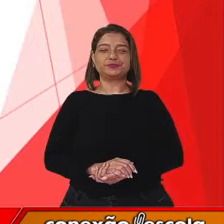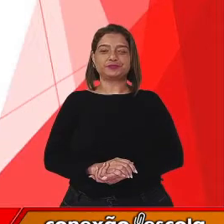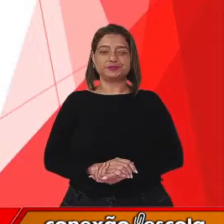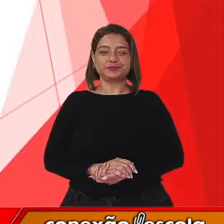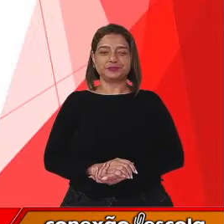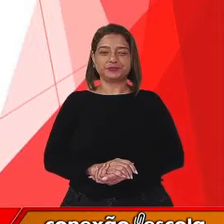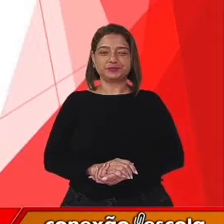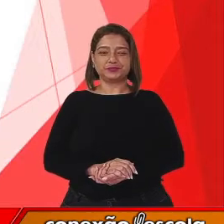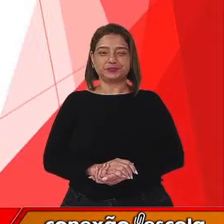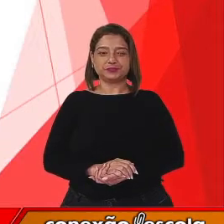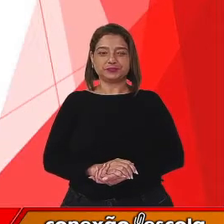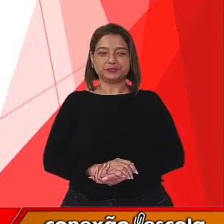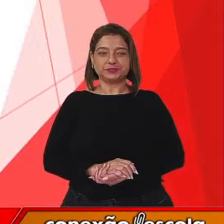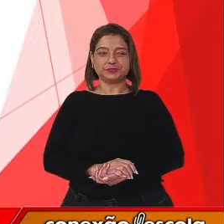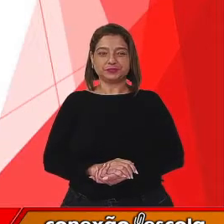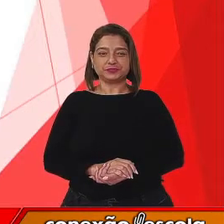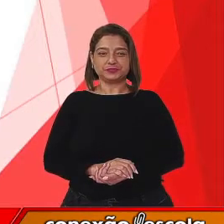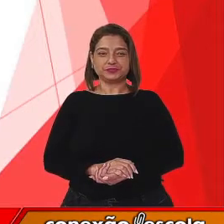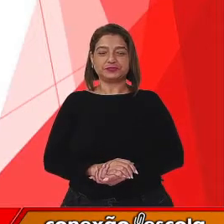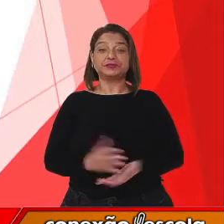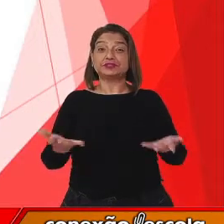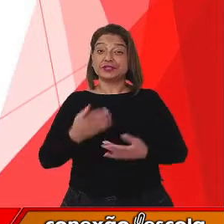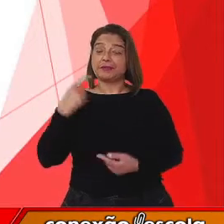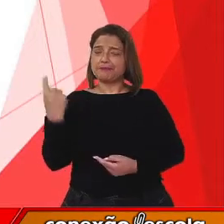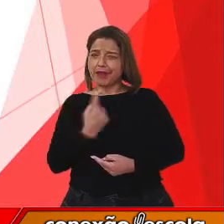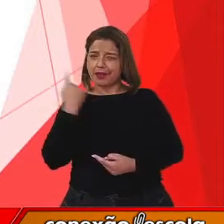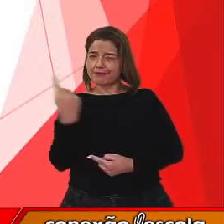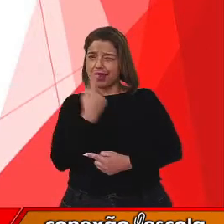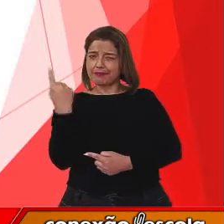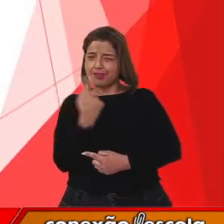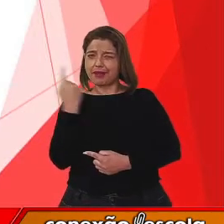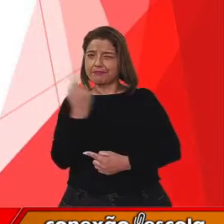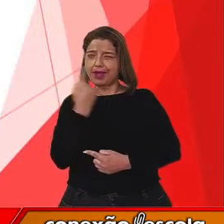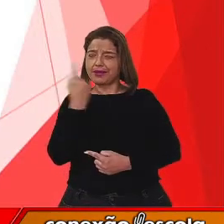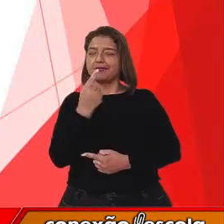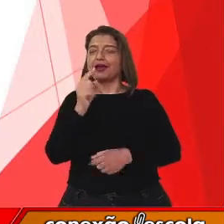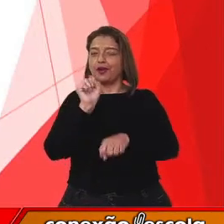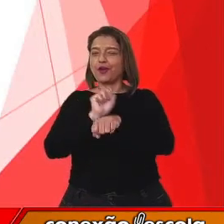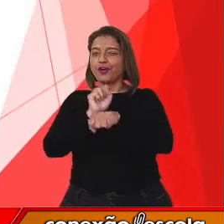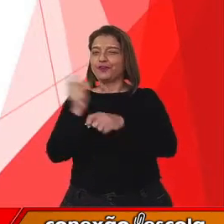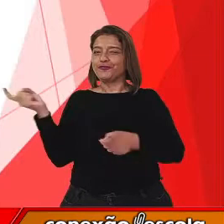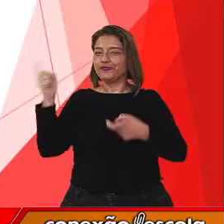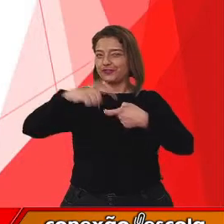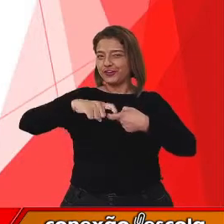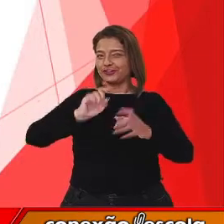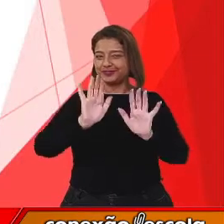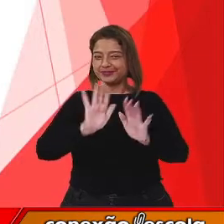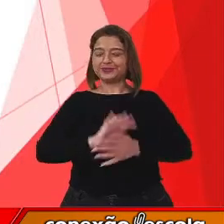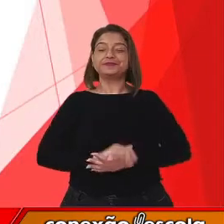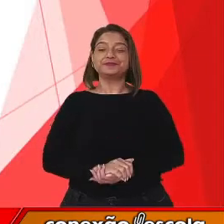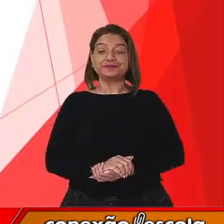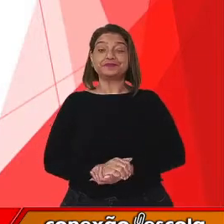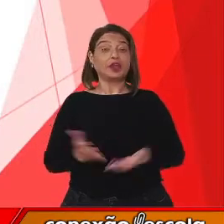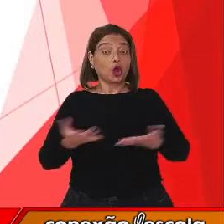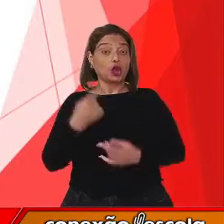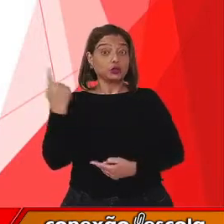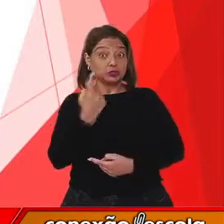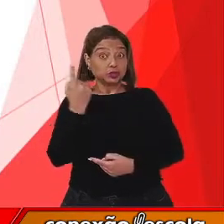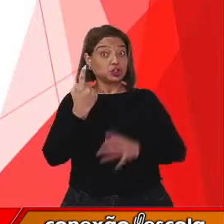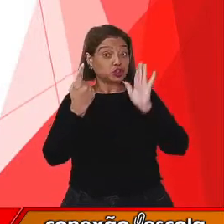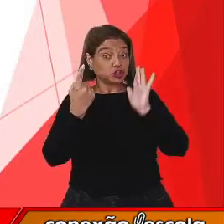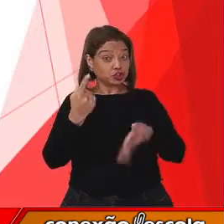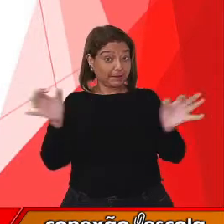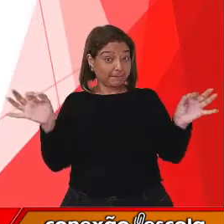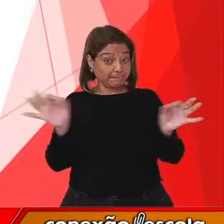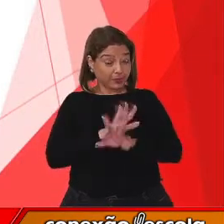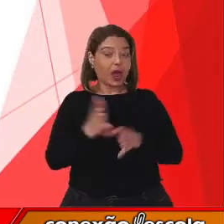Isso. E aí, nós vamos bater bem, né? E aí, a gente já volta pra falar pra vocês. Gente, na hora que batemos, a gente